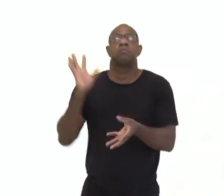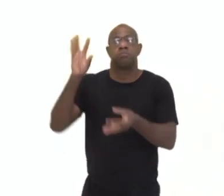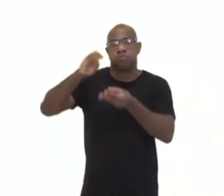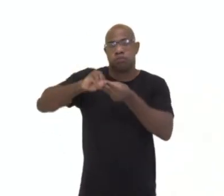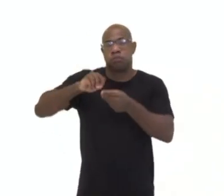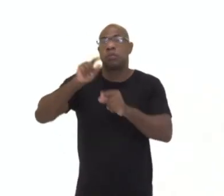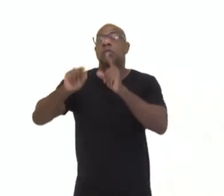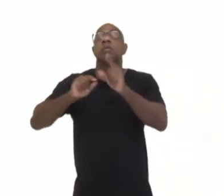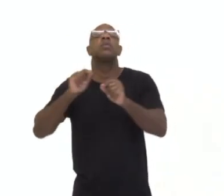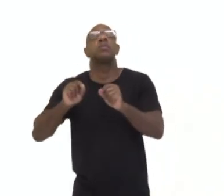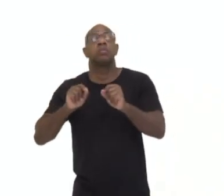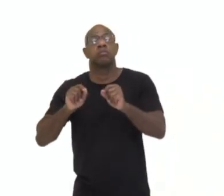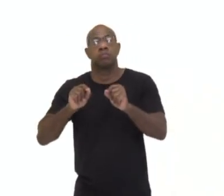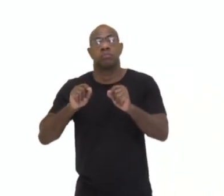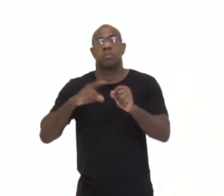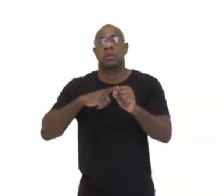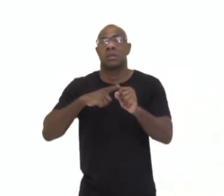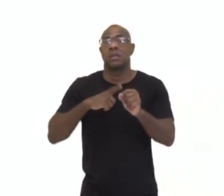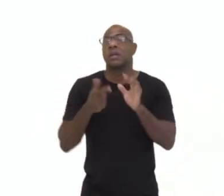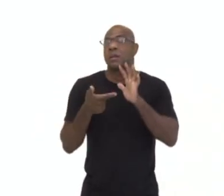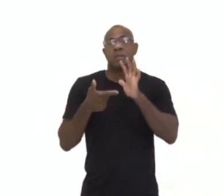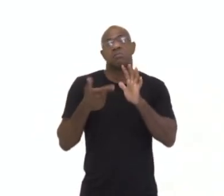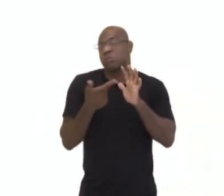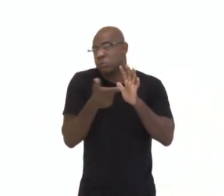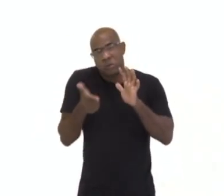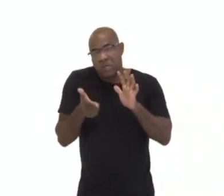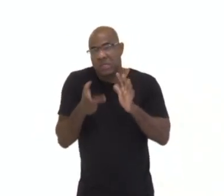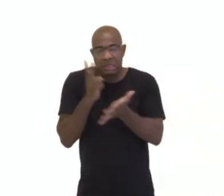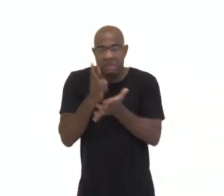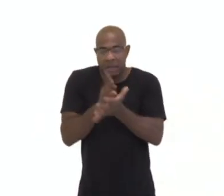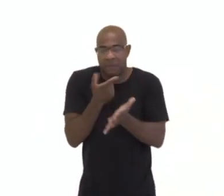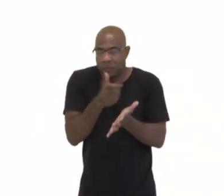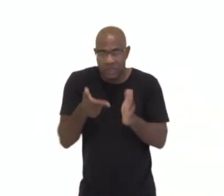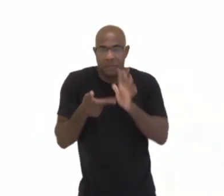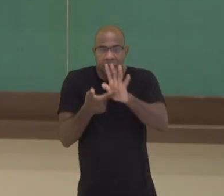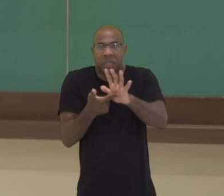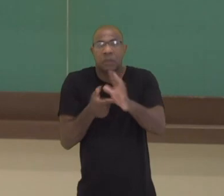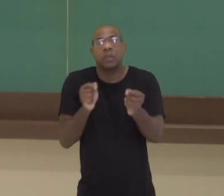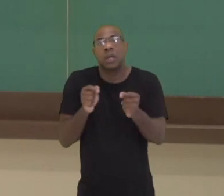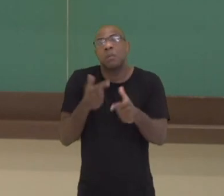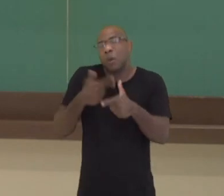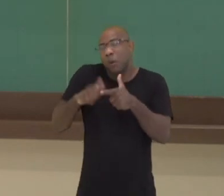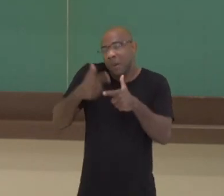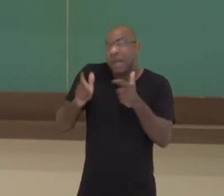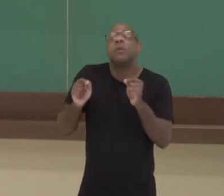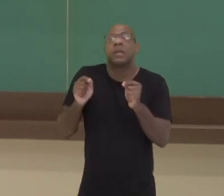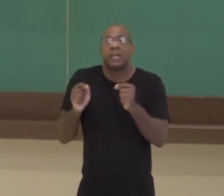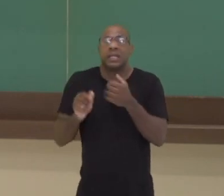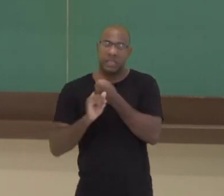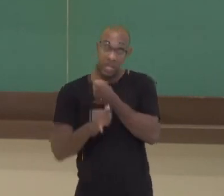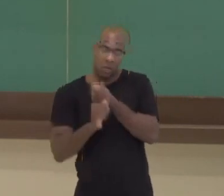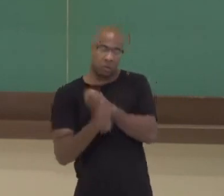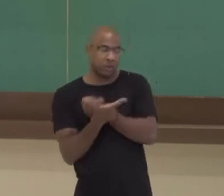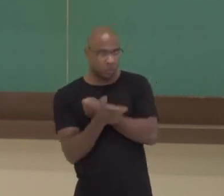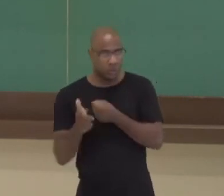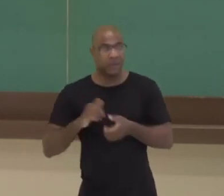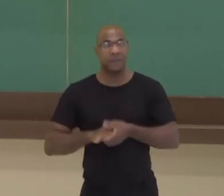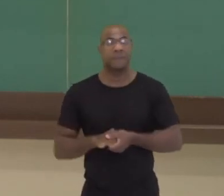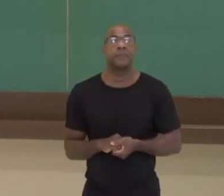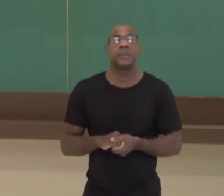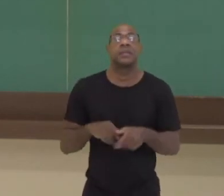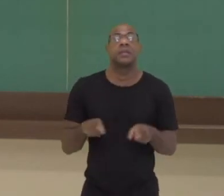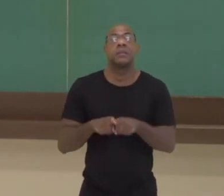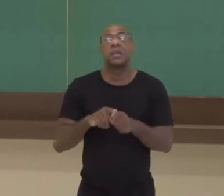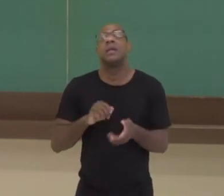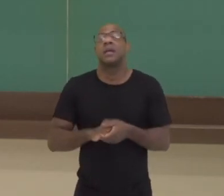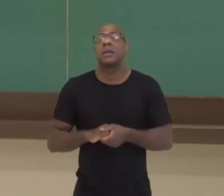ser conclusivo, nem sempre apresenta a resolução do conflito da crônica, do problema. E a imaginação do leitor